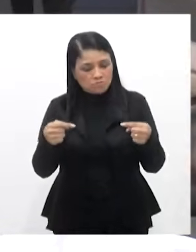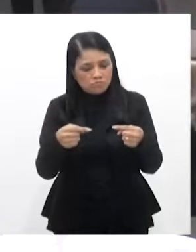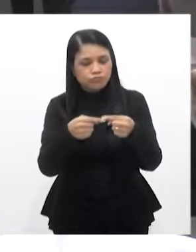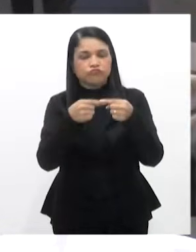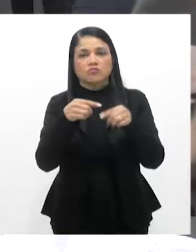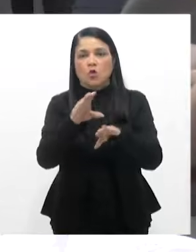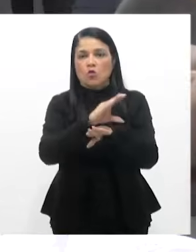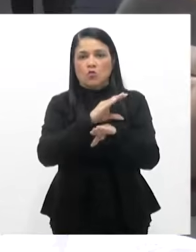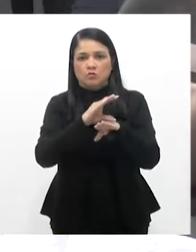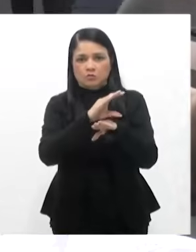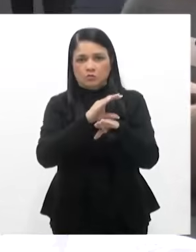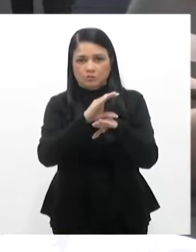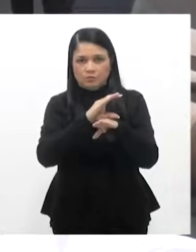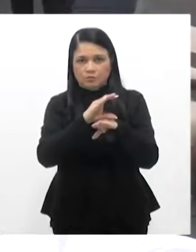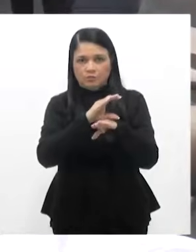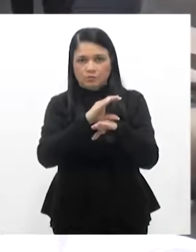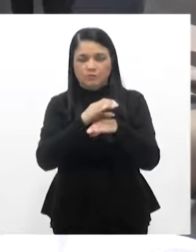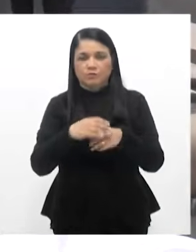constitucionais.